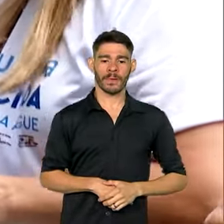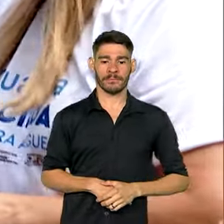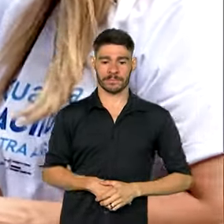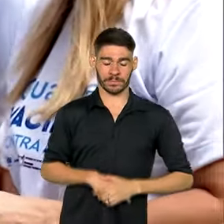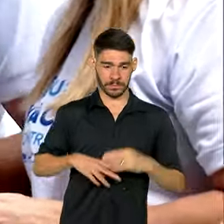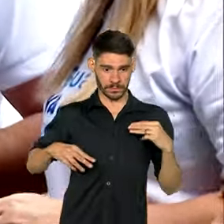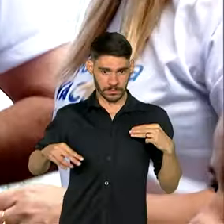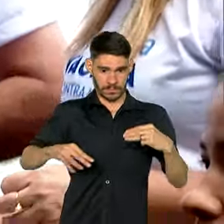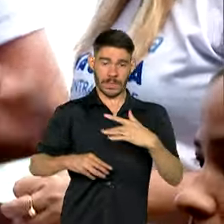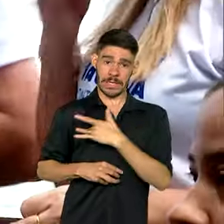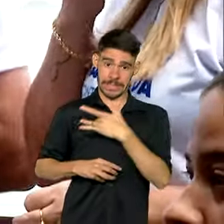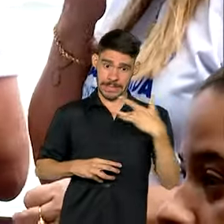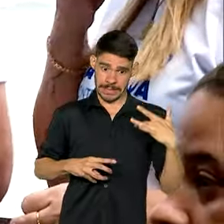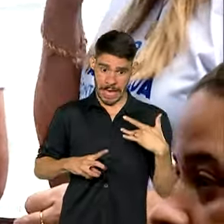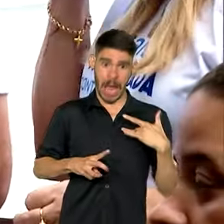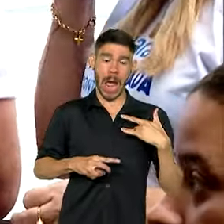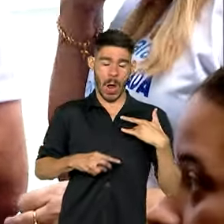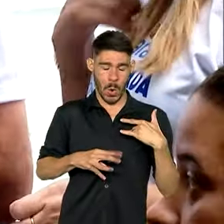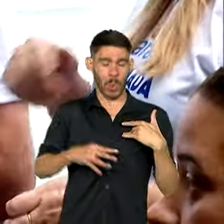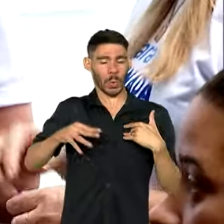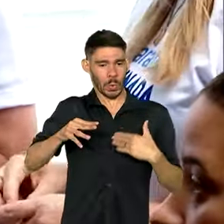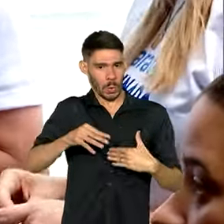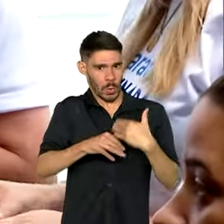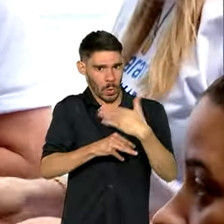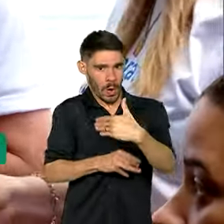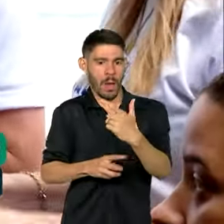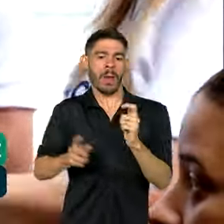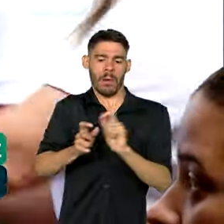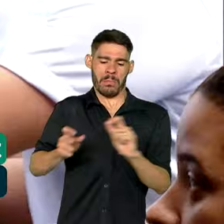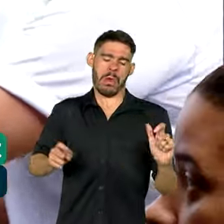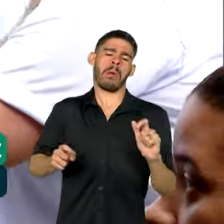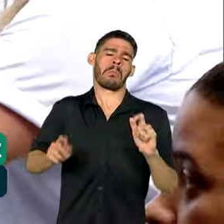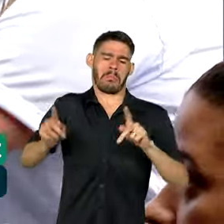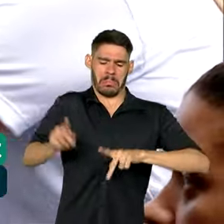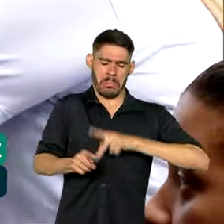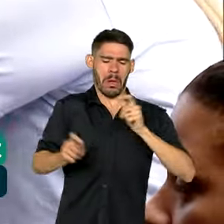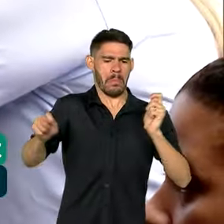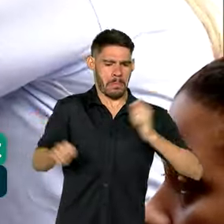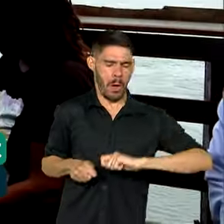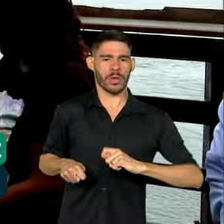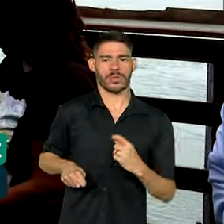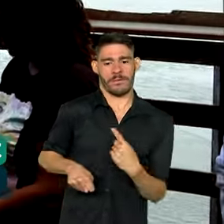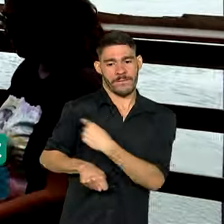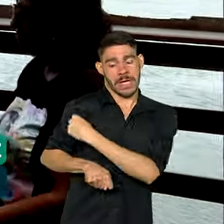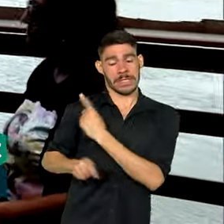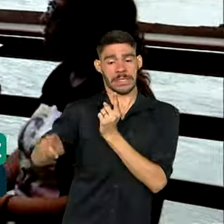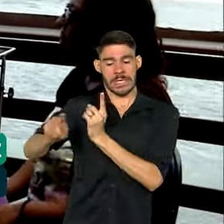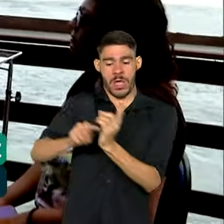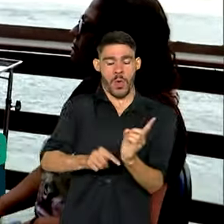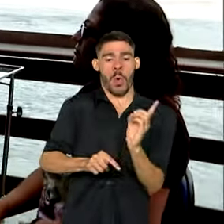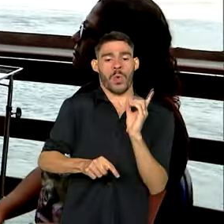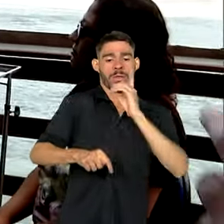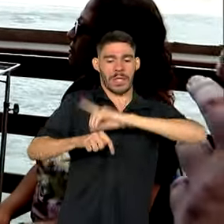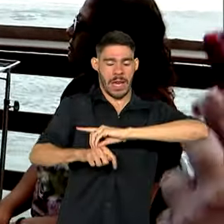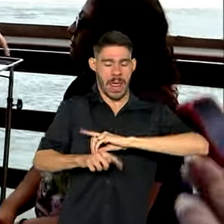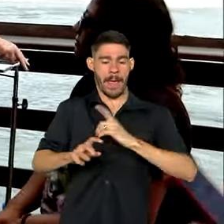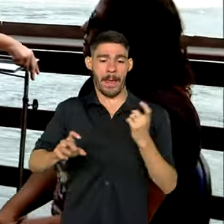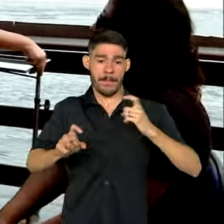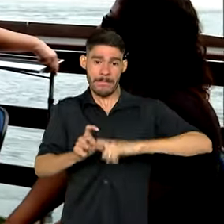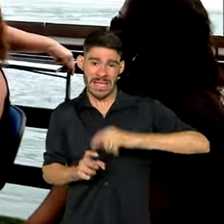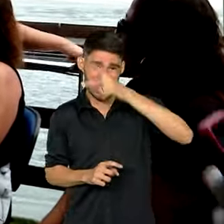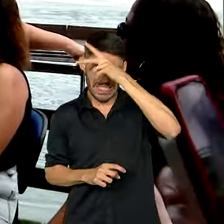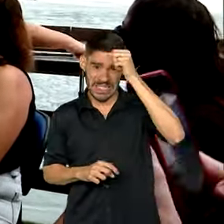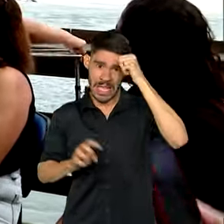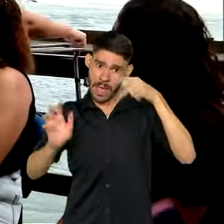O Ministério da Saúde deu um passo que pode ampliar o público-alvo da vacina contra a dengue. Em parceria com a Prefeitura do